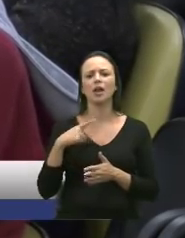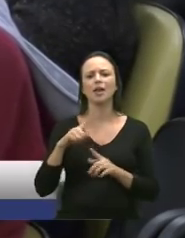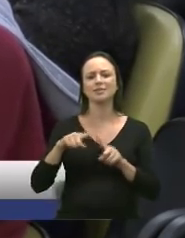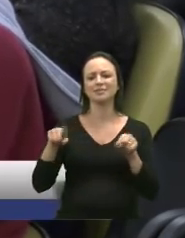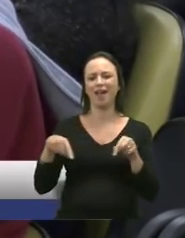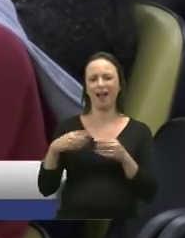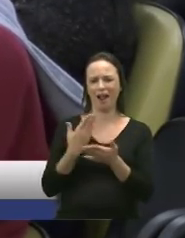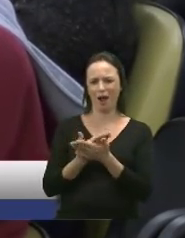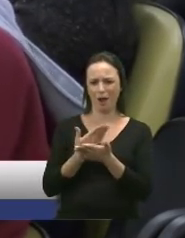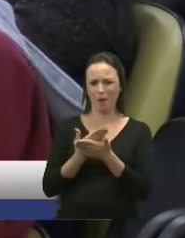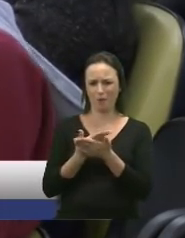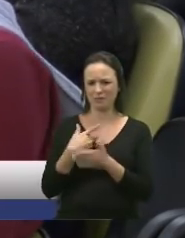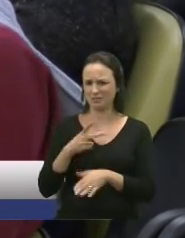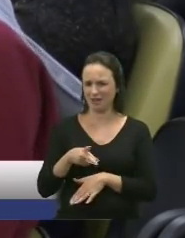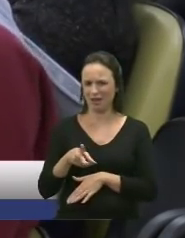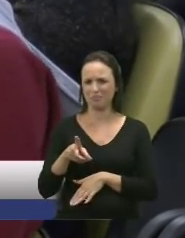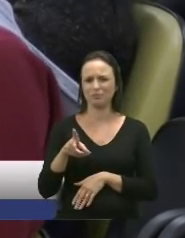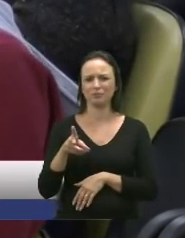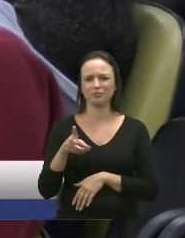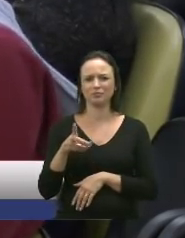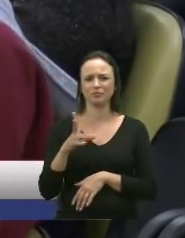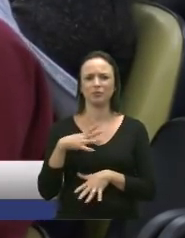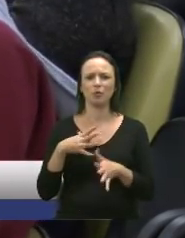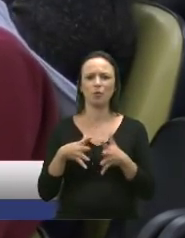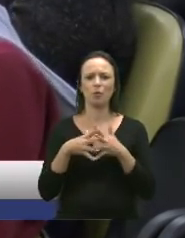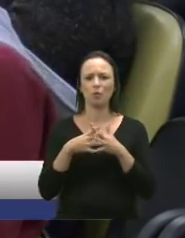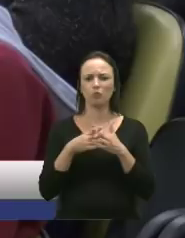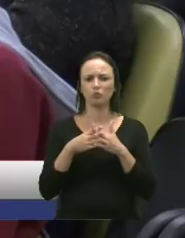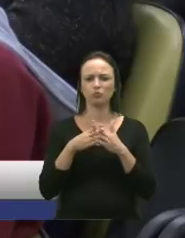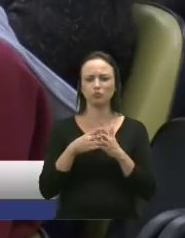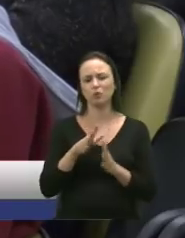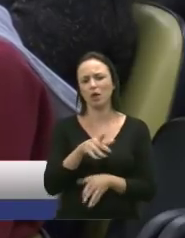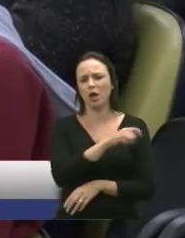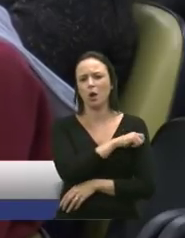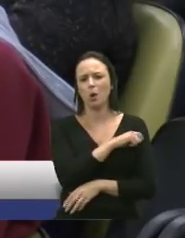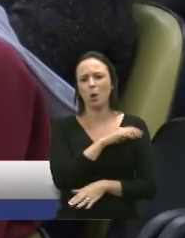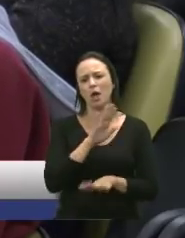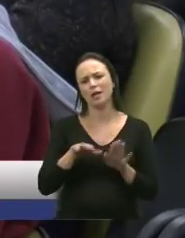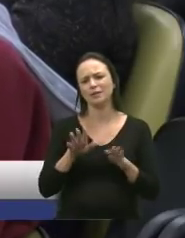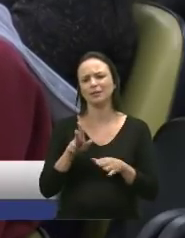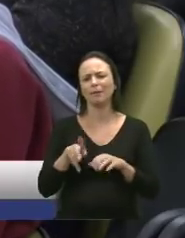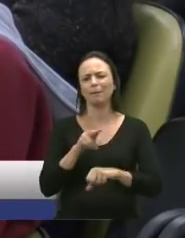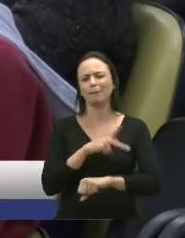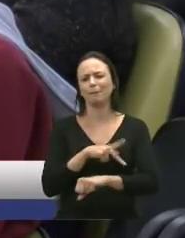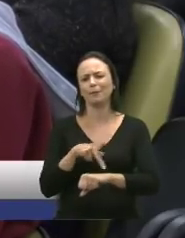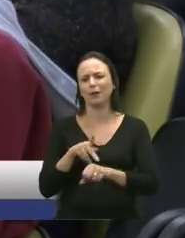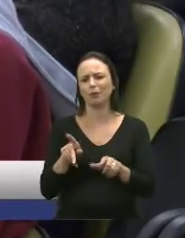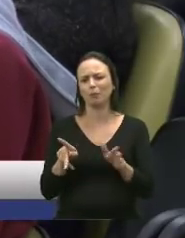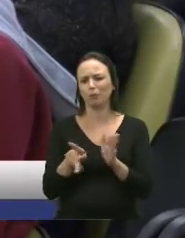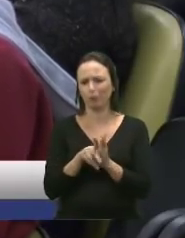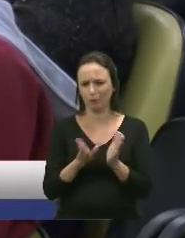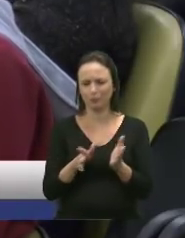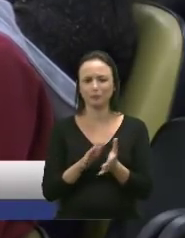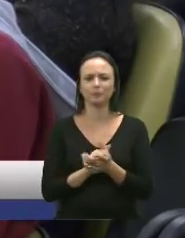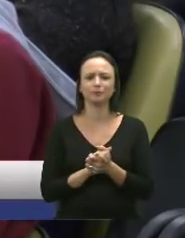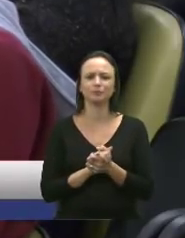aula, e às vezes eu percebo uma confusão no aluno, é mais uma questão pedagógica, portanto.